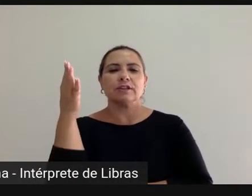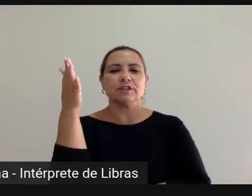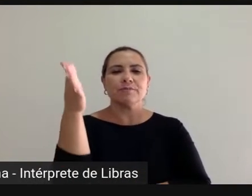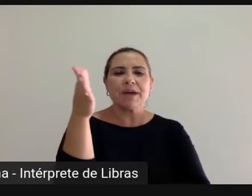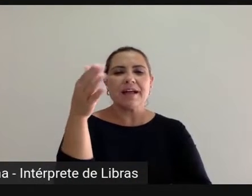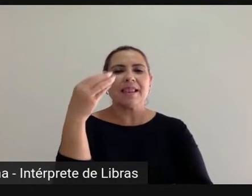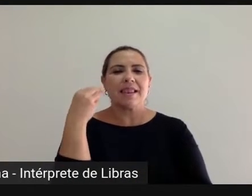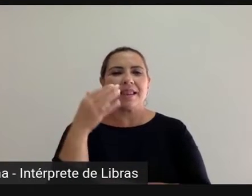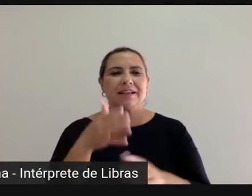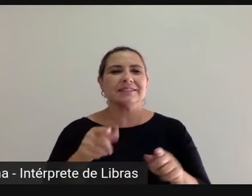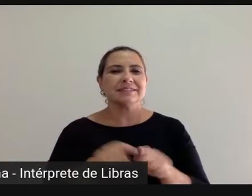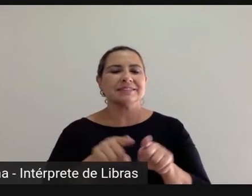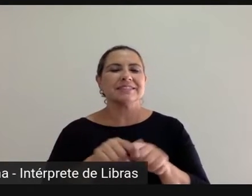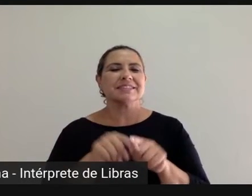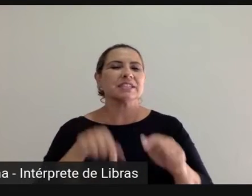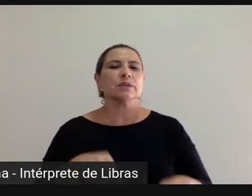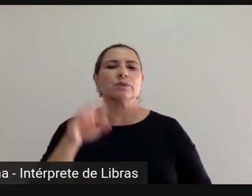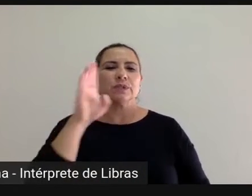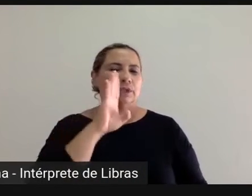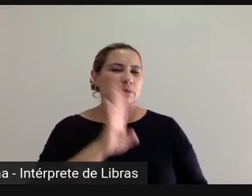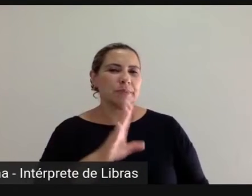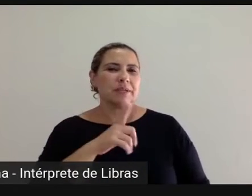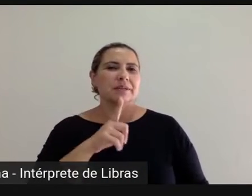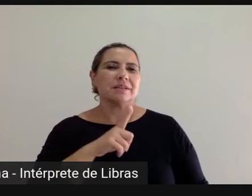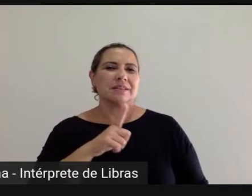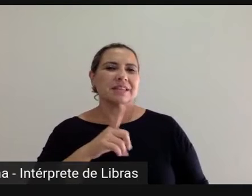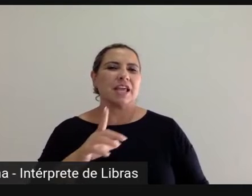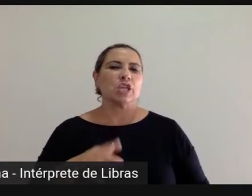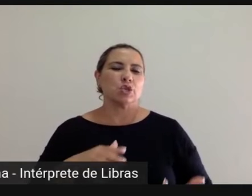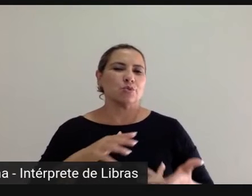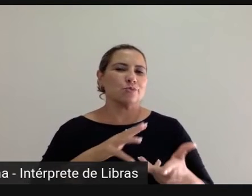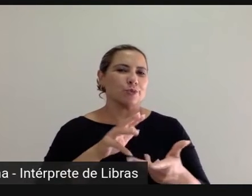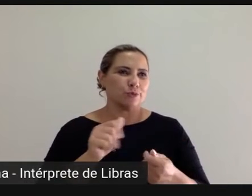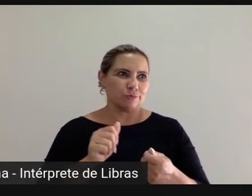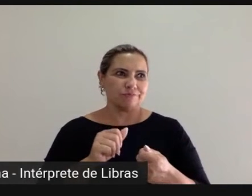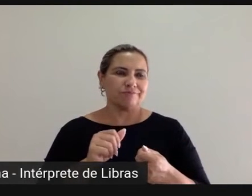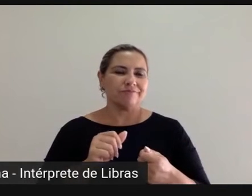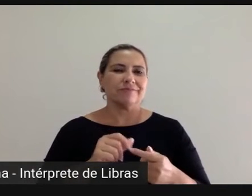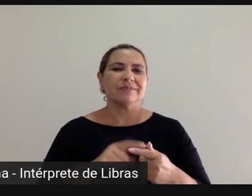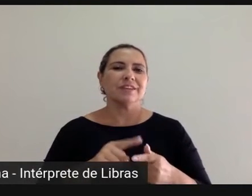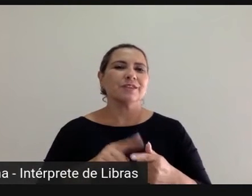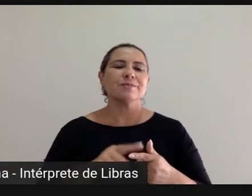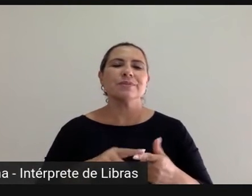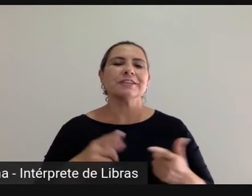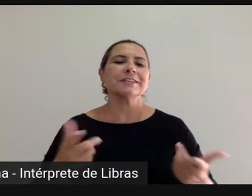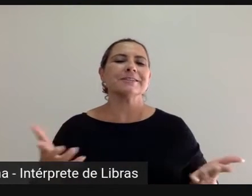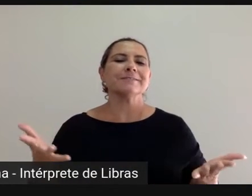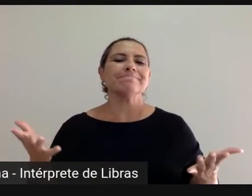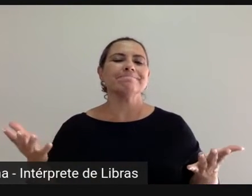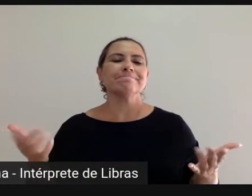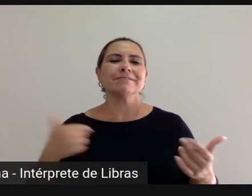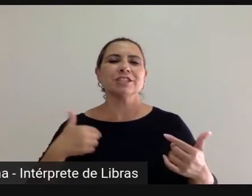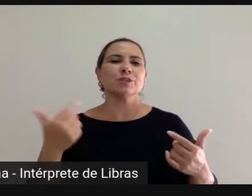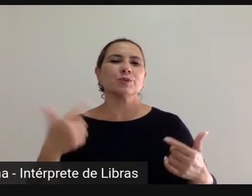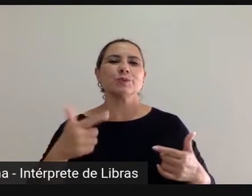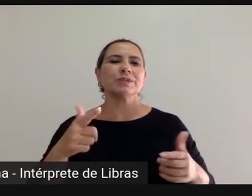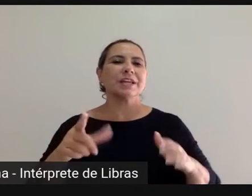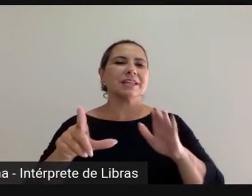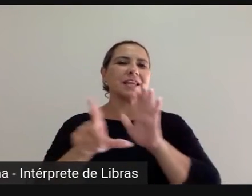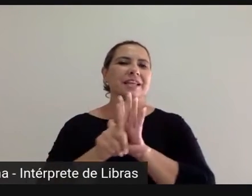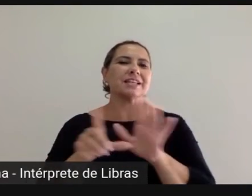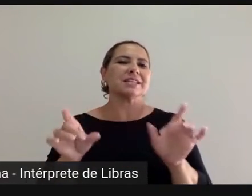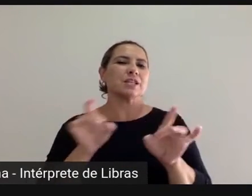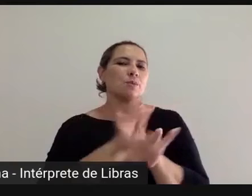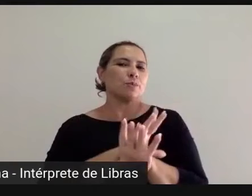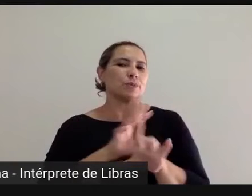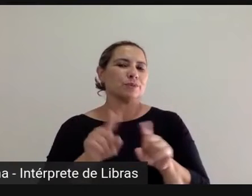no Brasil, a gente sabe que essas práticas existem no mundo inteiro. E não logrei, por quê? Porque a gente não tem justamente uma legislação do lobby. Essa legislação do lobby